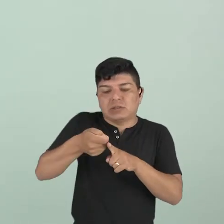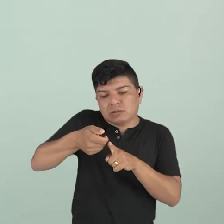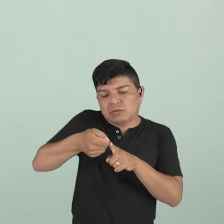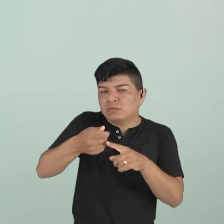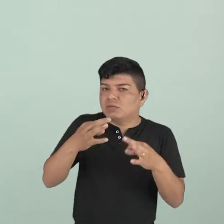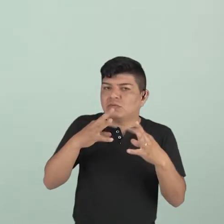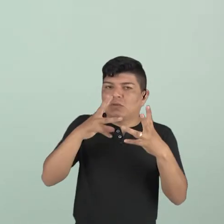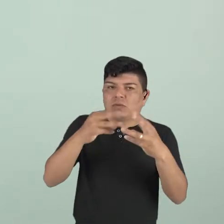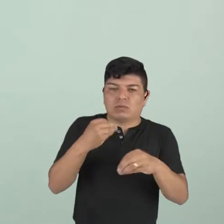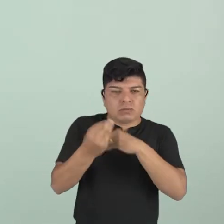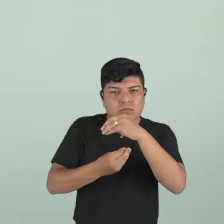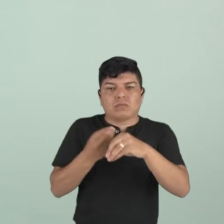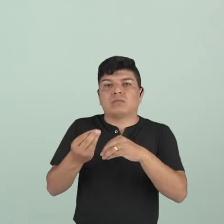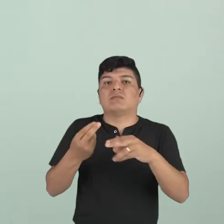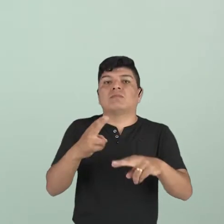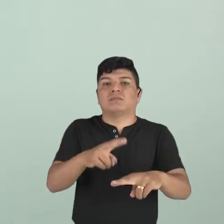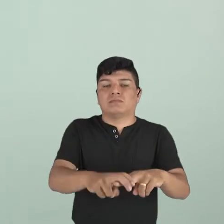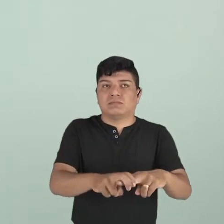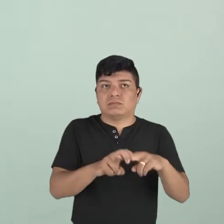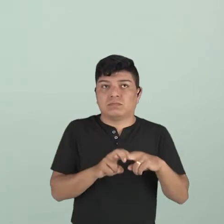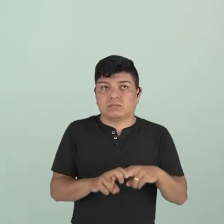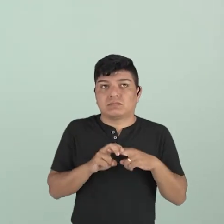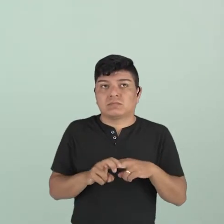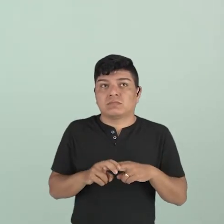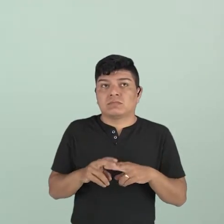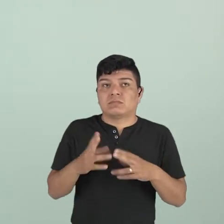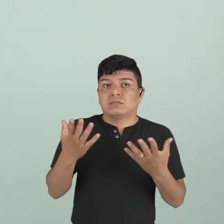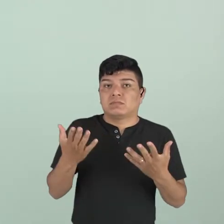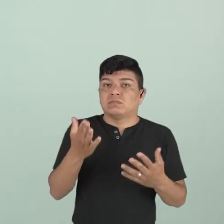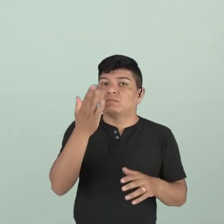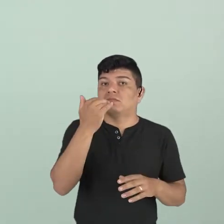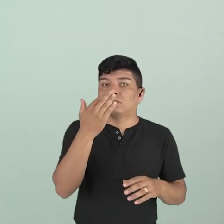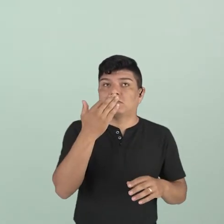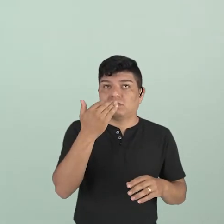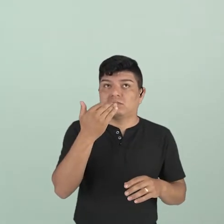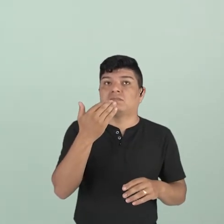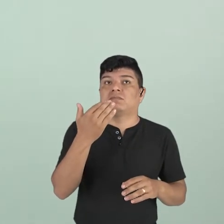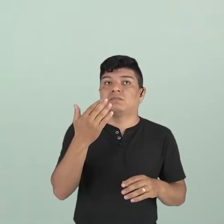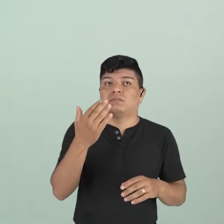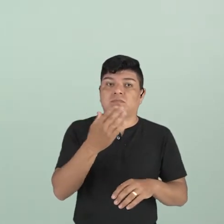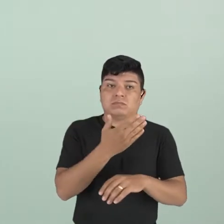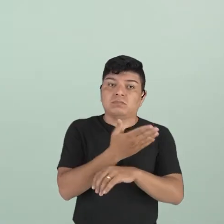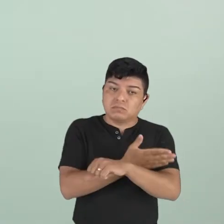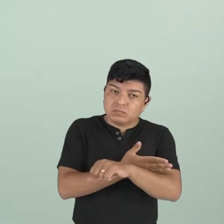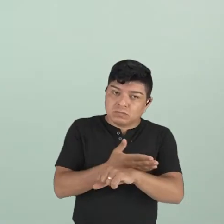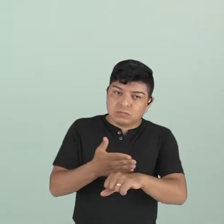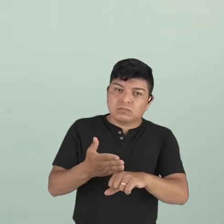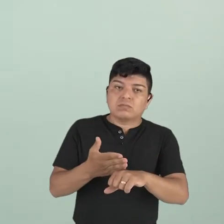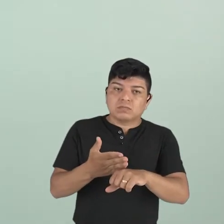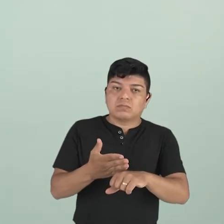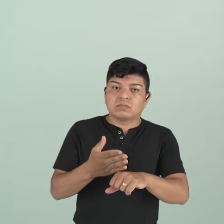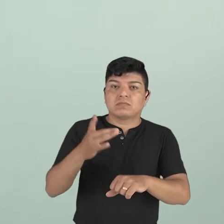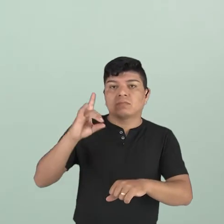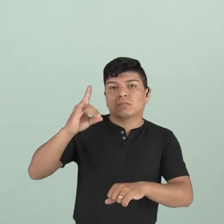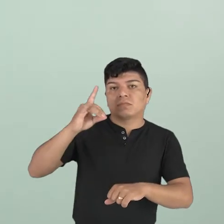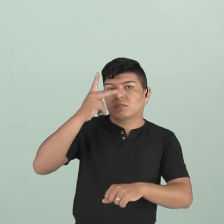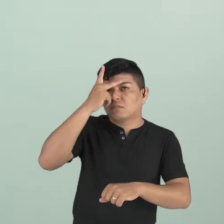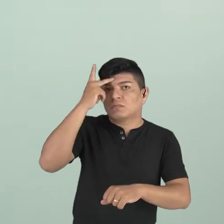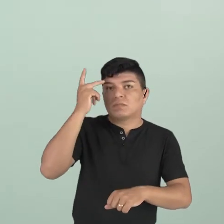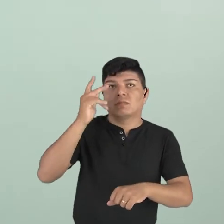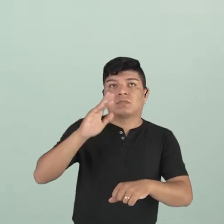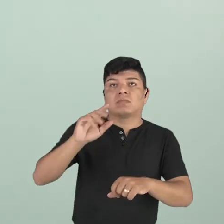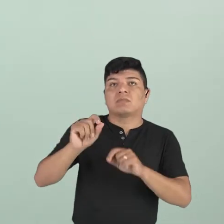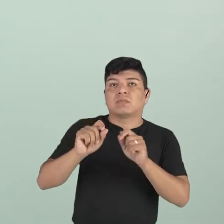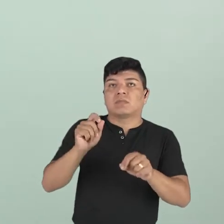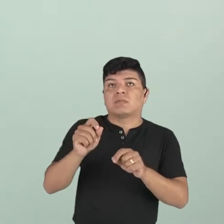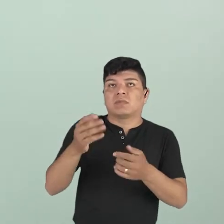tudo. Então é um elemento assim bem elementar mesmo né, na mesa do boliviano, o mais,